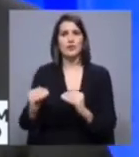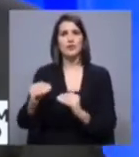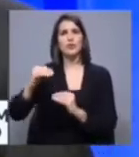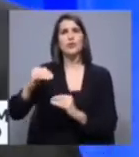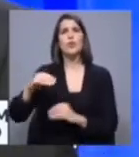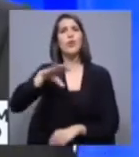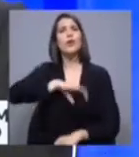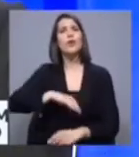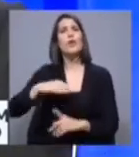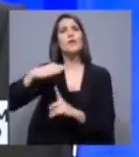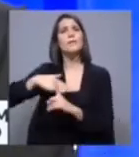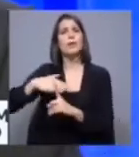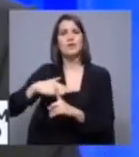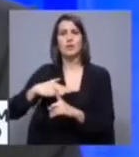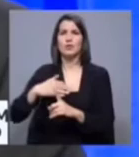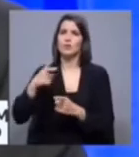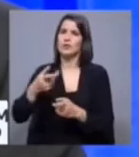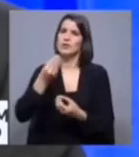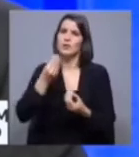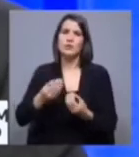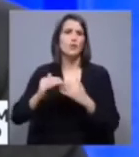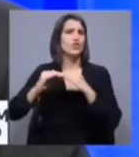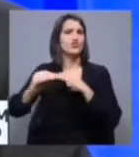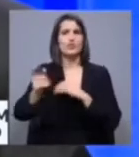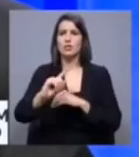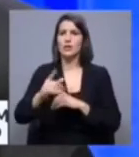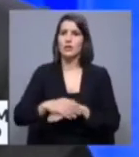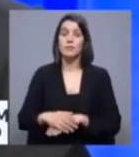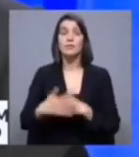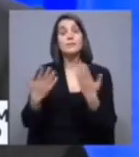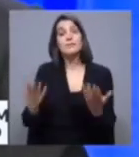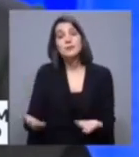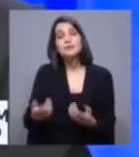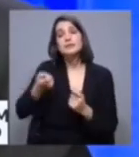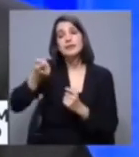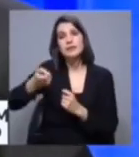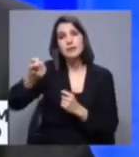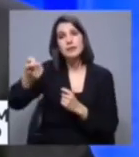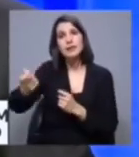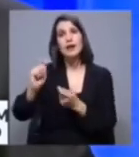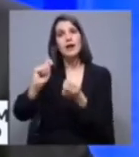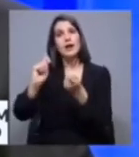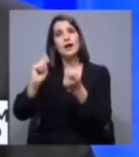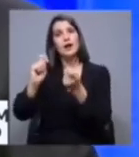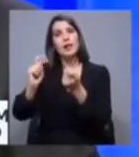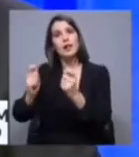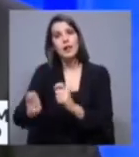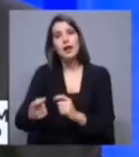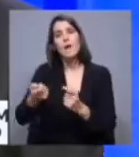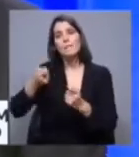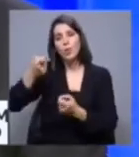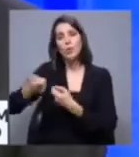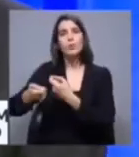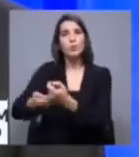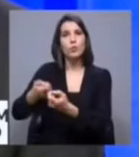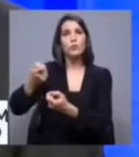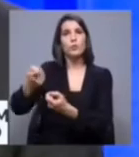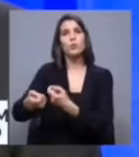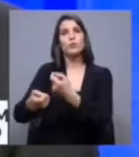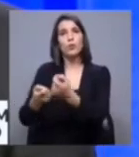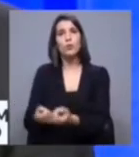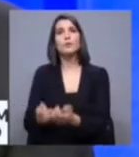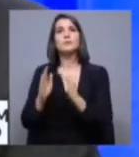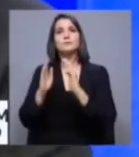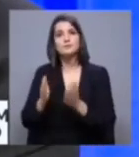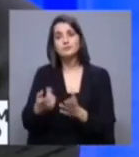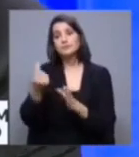médio. Portanto, este sistema não é sustentável. E a solução é adotar, de uma forma gradual, porque a transição é, obviamente, terá que ser gradual, adotar um